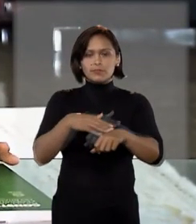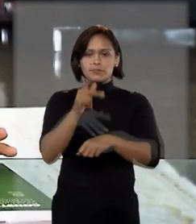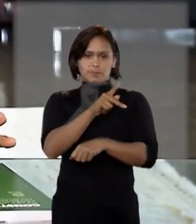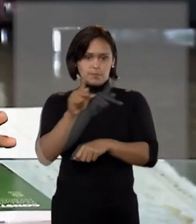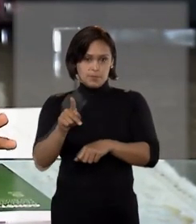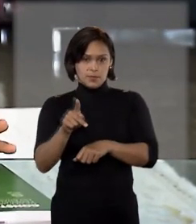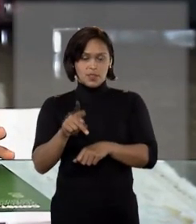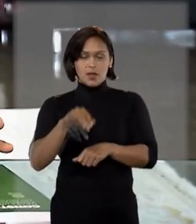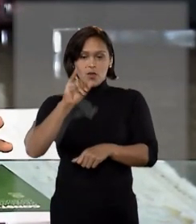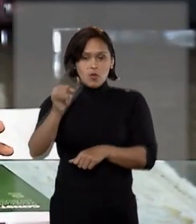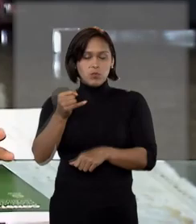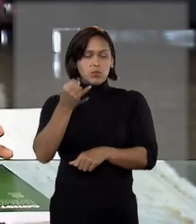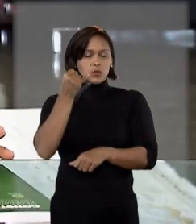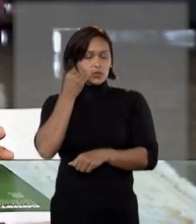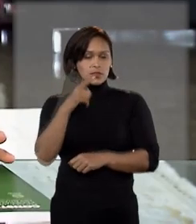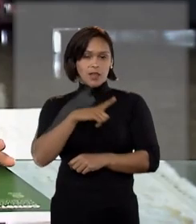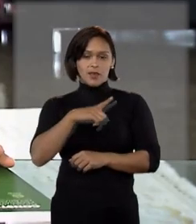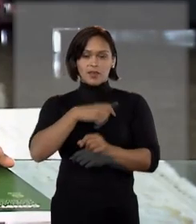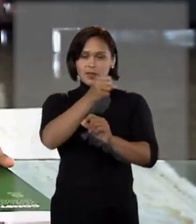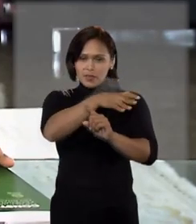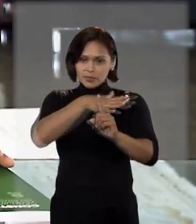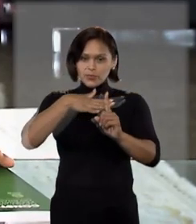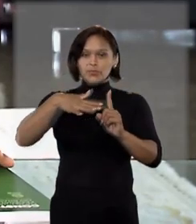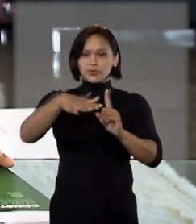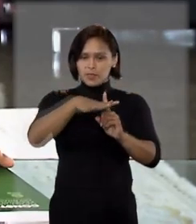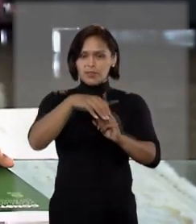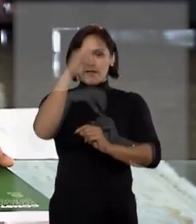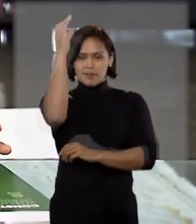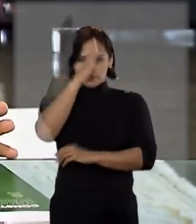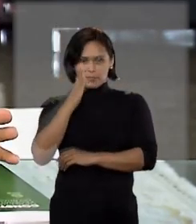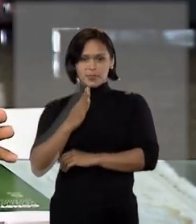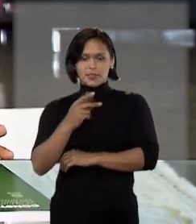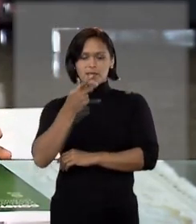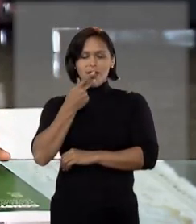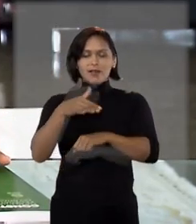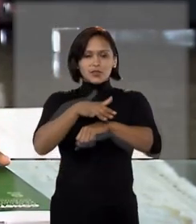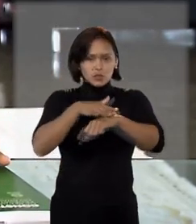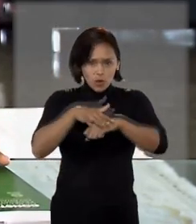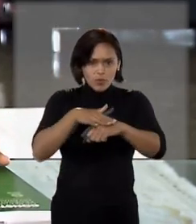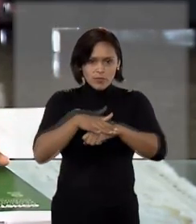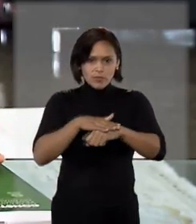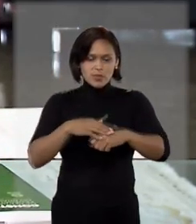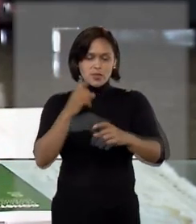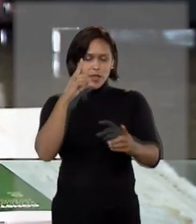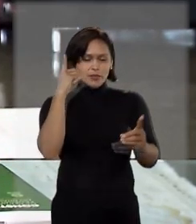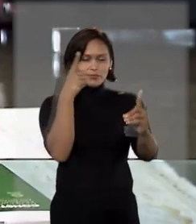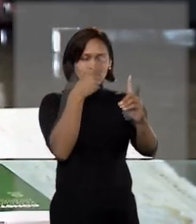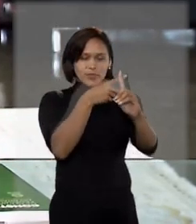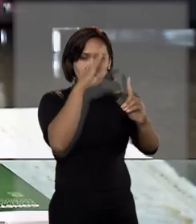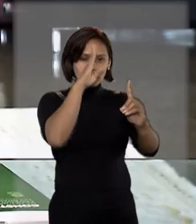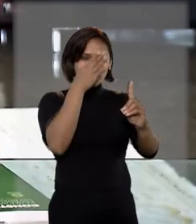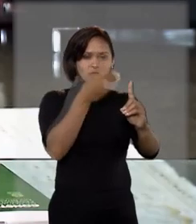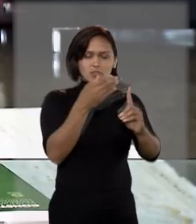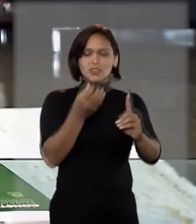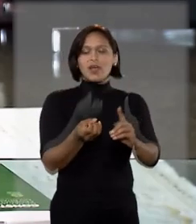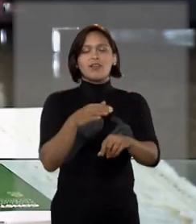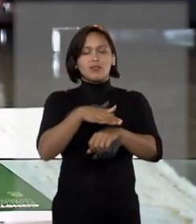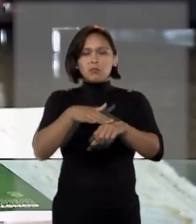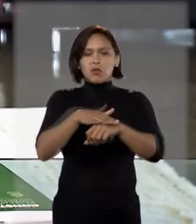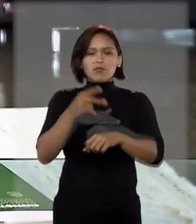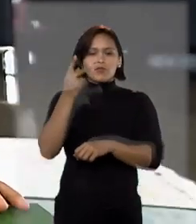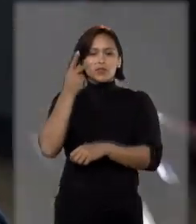é a oportunidade que tem a sociedade brasileira de falar com o presidente de forma espontânea